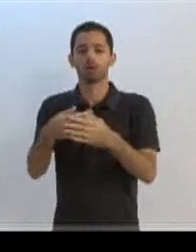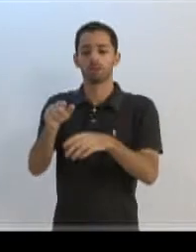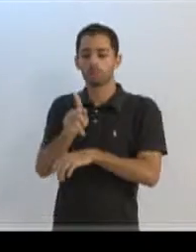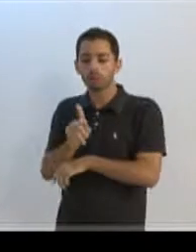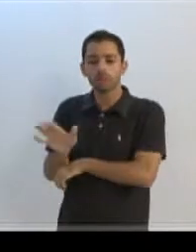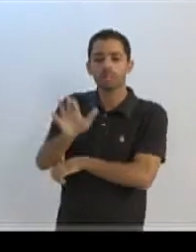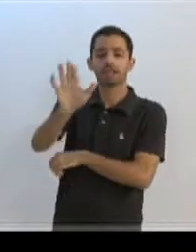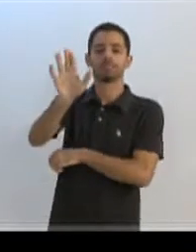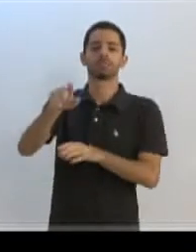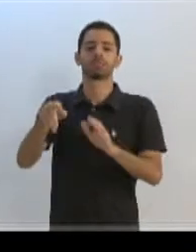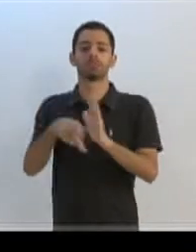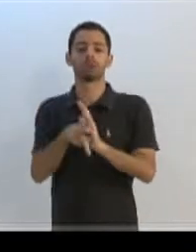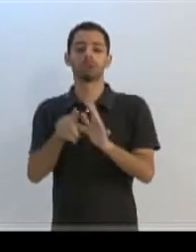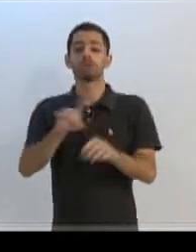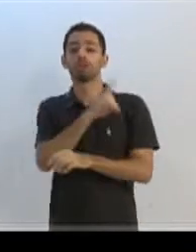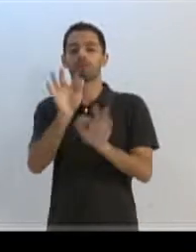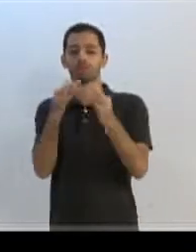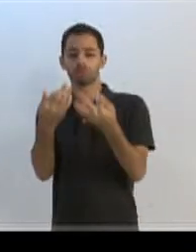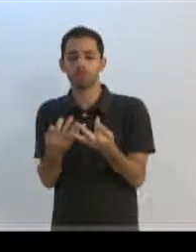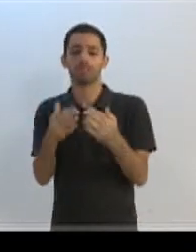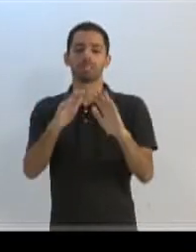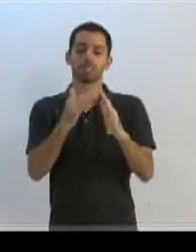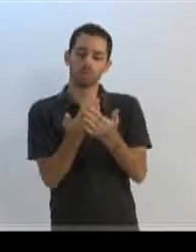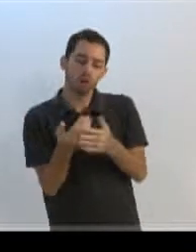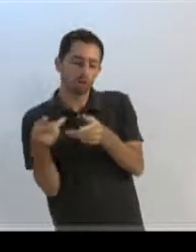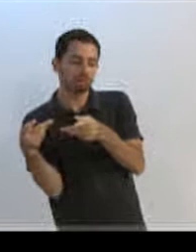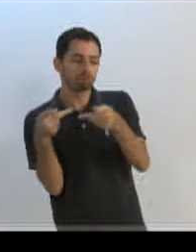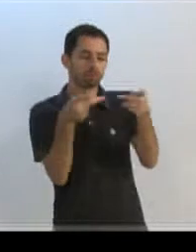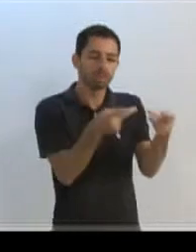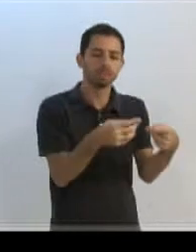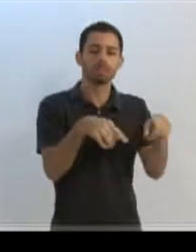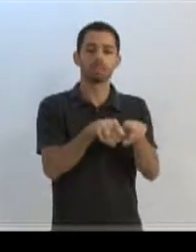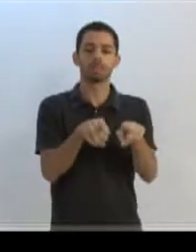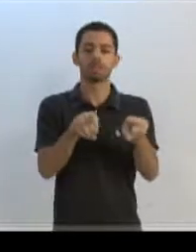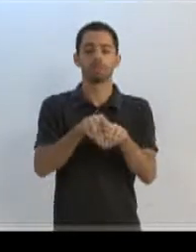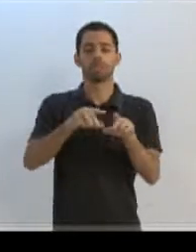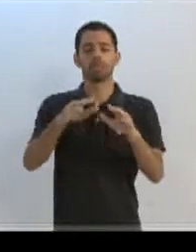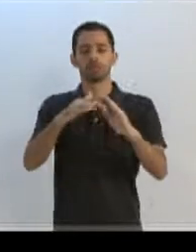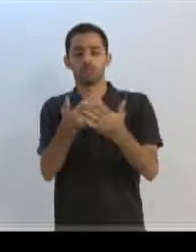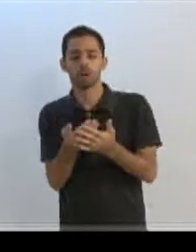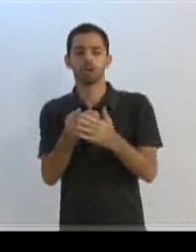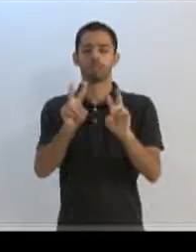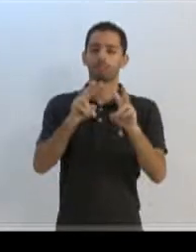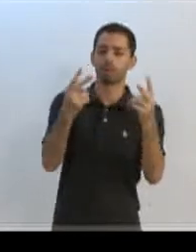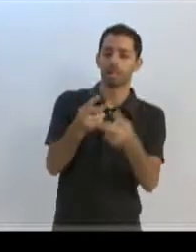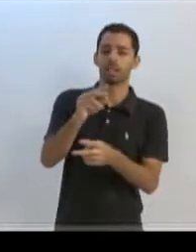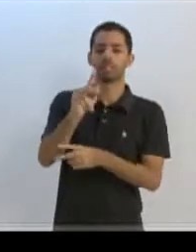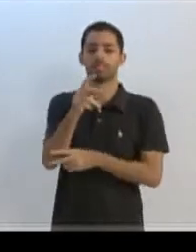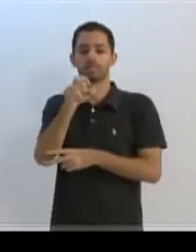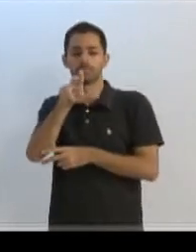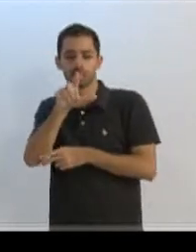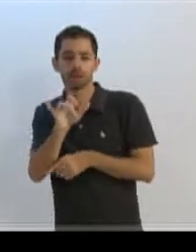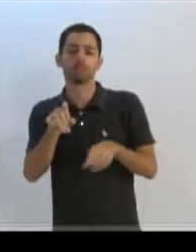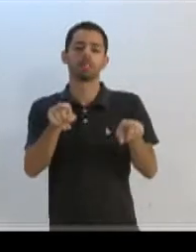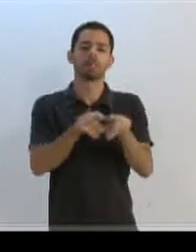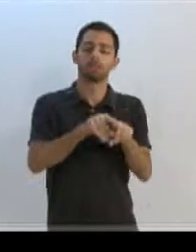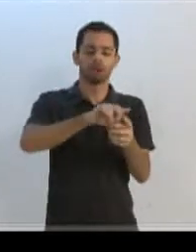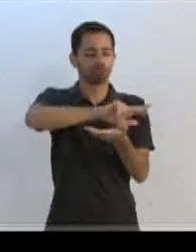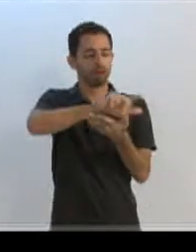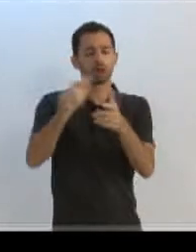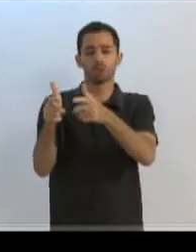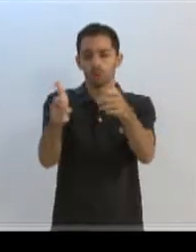da família na escola bem como nos colégios a dor com dercílio de na velha também na comunidade luterana do progresso enfim